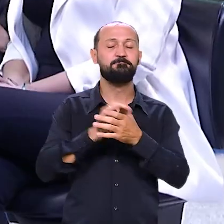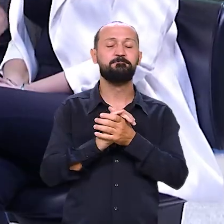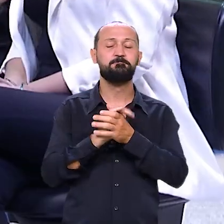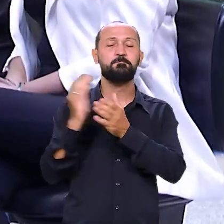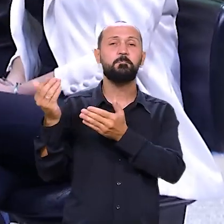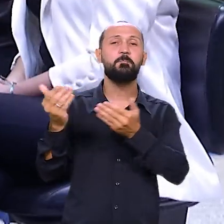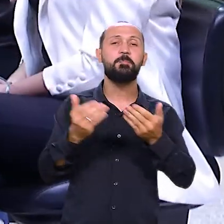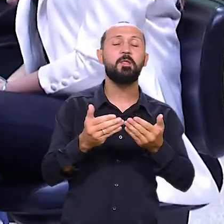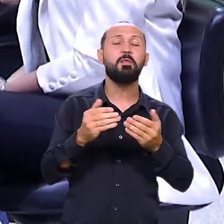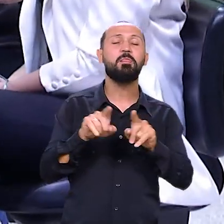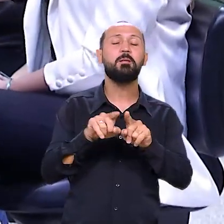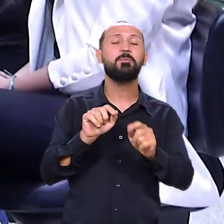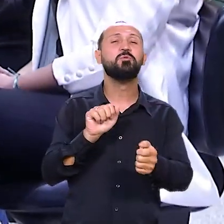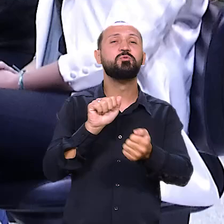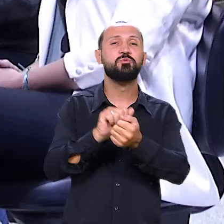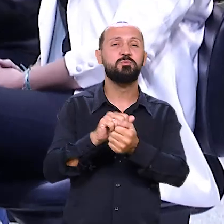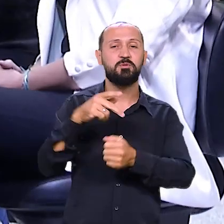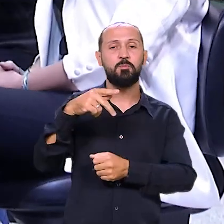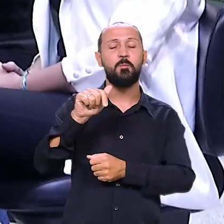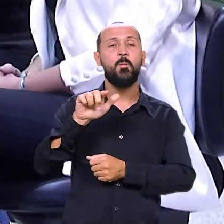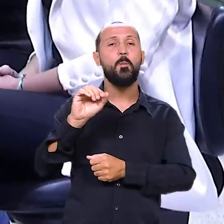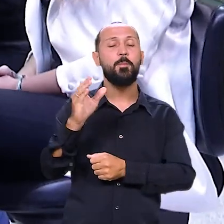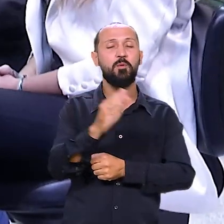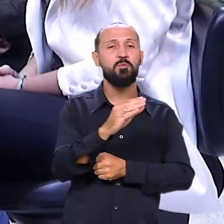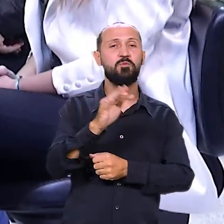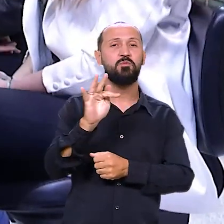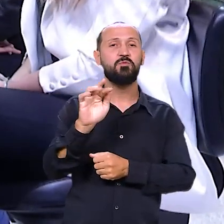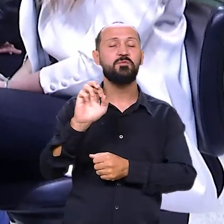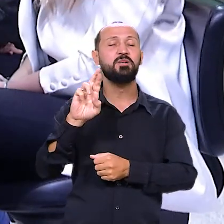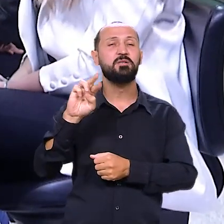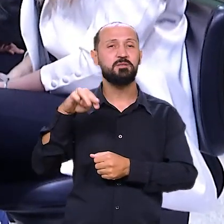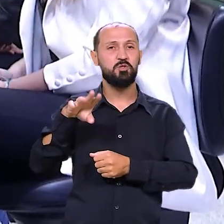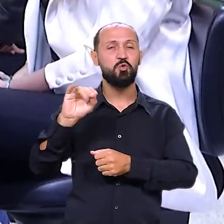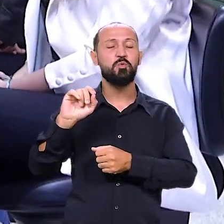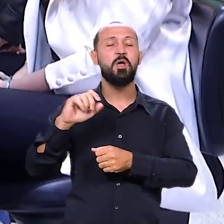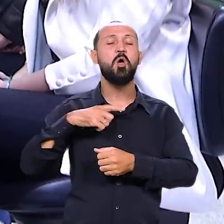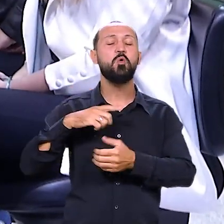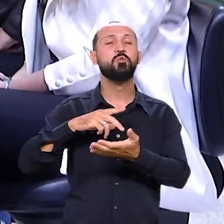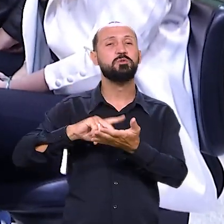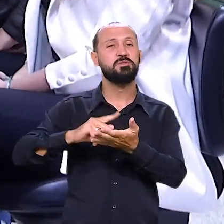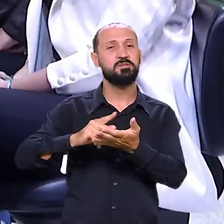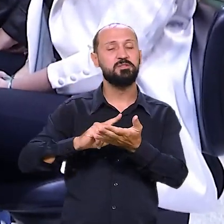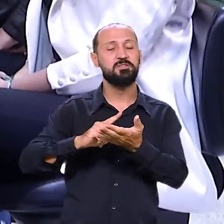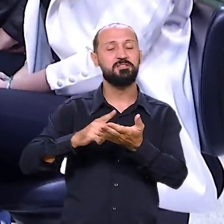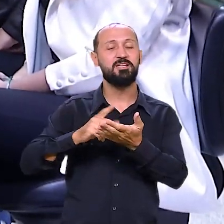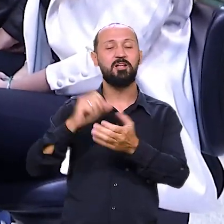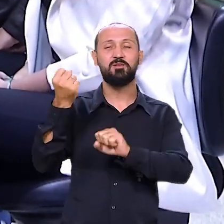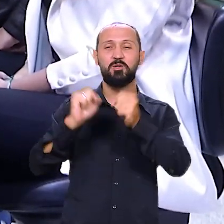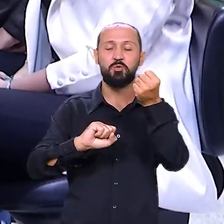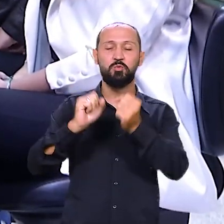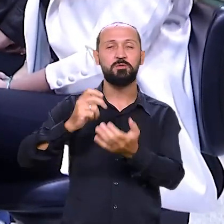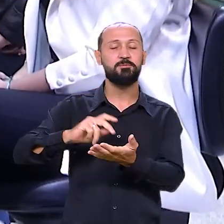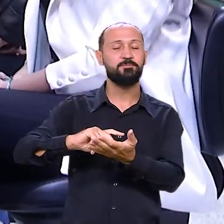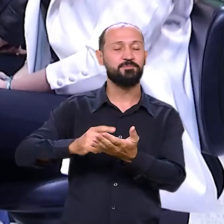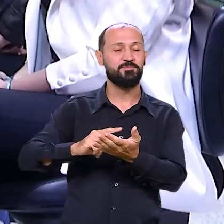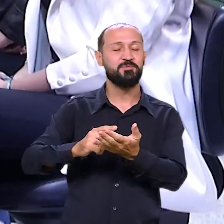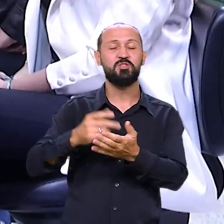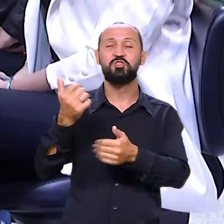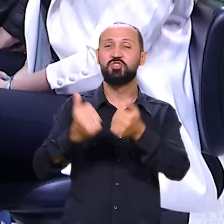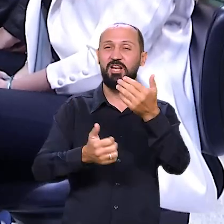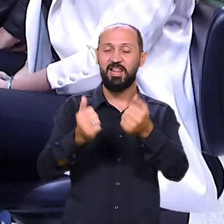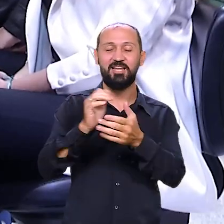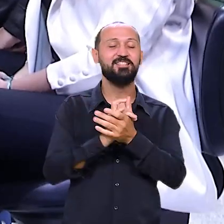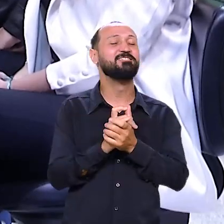E o outro convidado da edição de hoje, né, Janaína, é o Paulo Fernando, que está falando pelo Sindicato da Indústria Laticínia, é isso? Isso, o